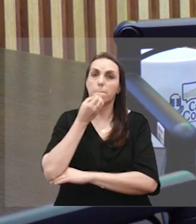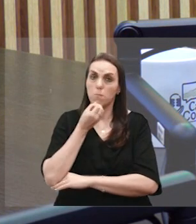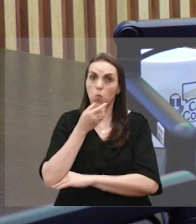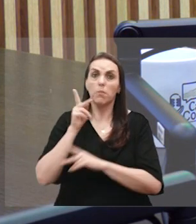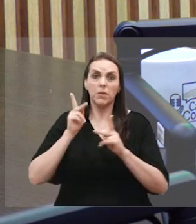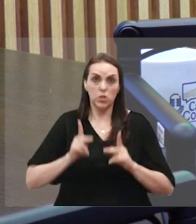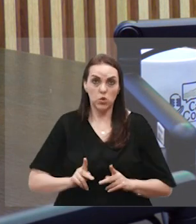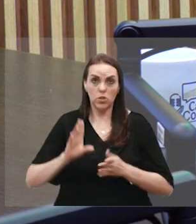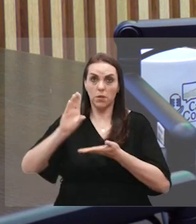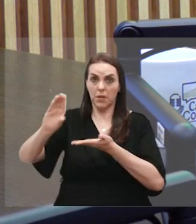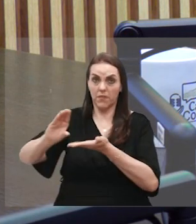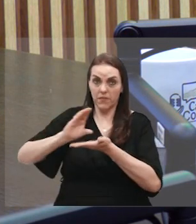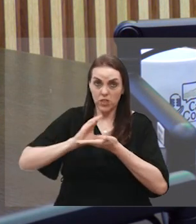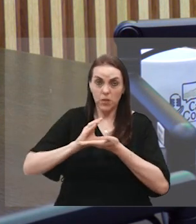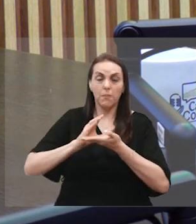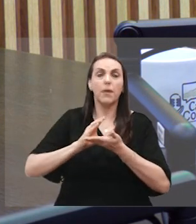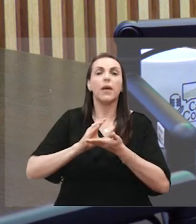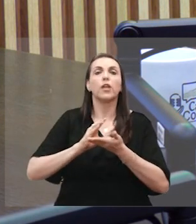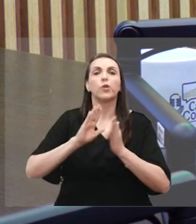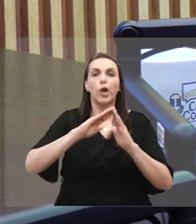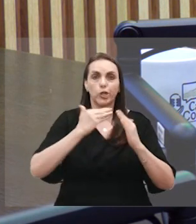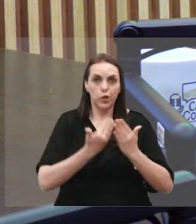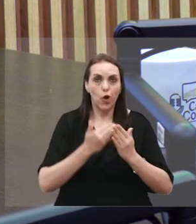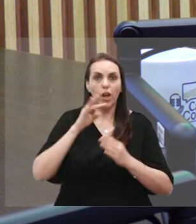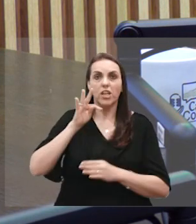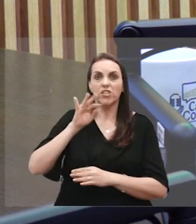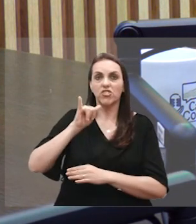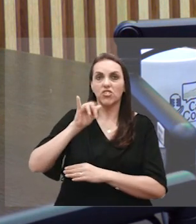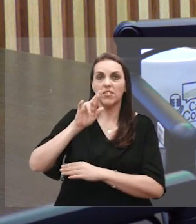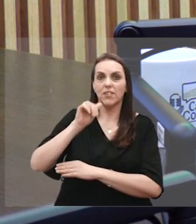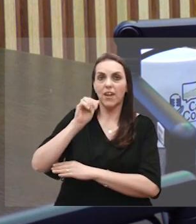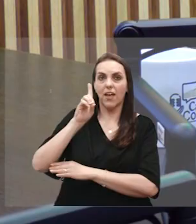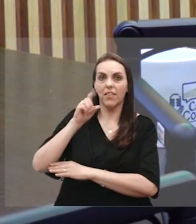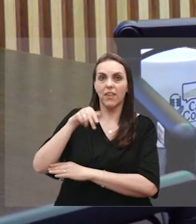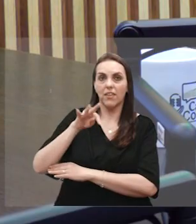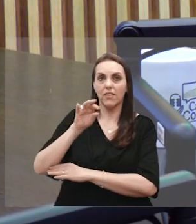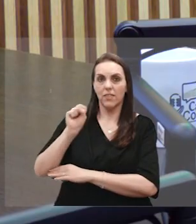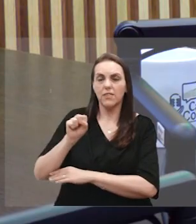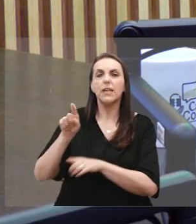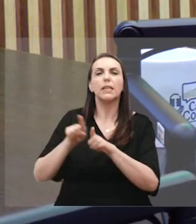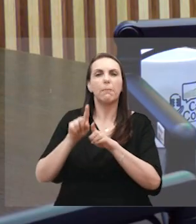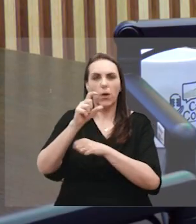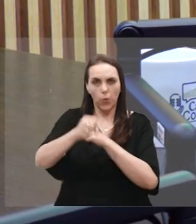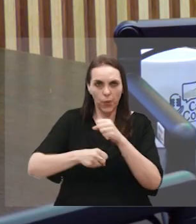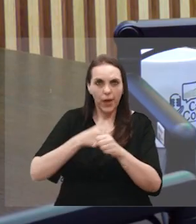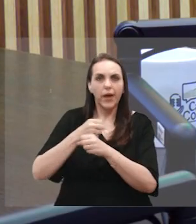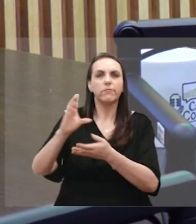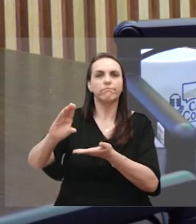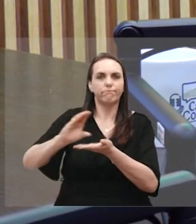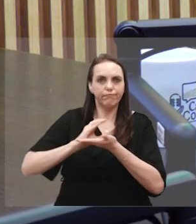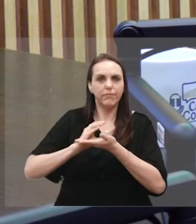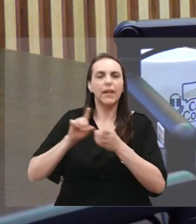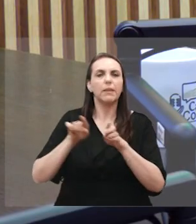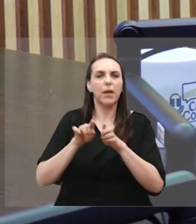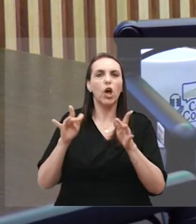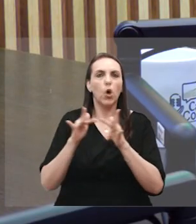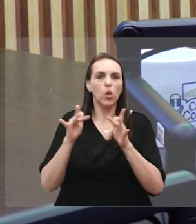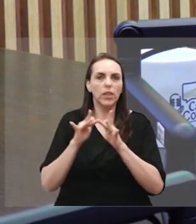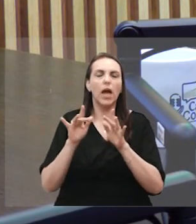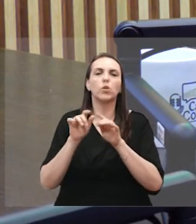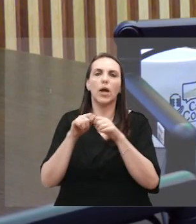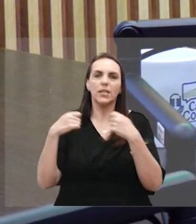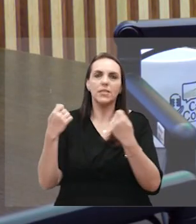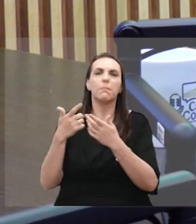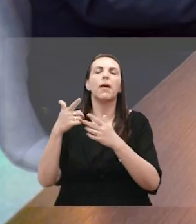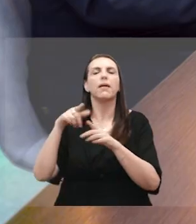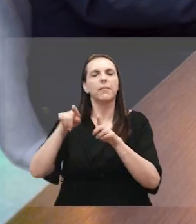por exemplo, para o Tiradentes, vai mandar mais uma parte, salvo engano agora, também para o ano que vem. Então a gente tem contato tanto na Assembleia, como boa relação